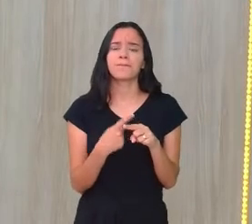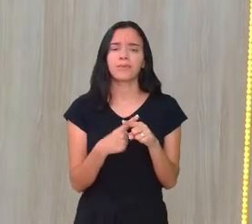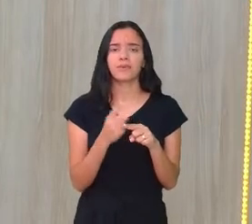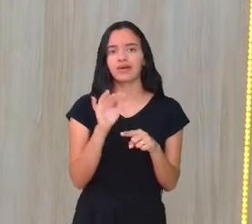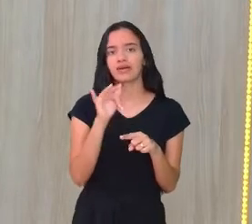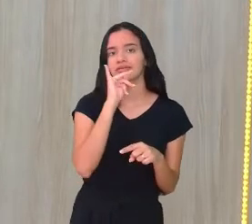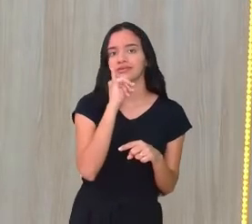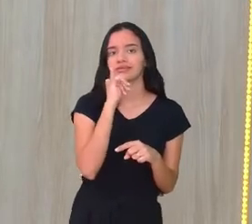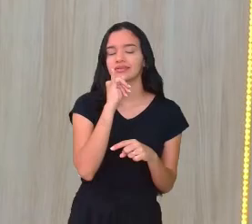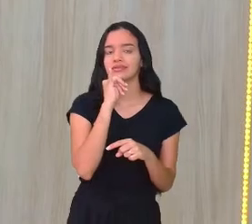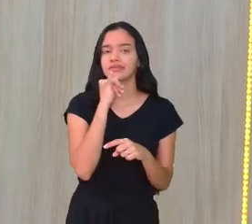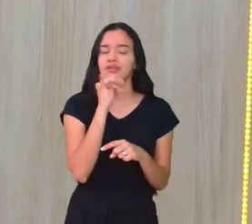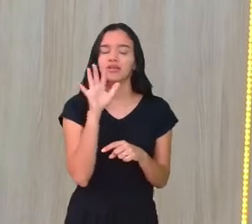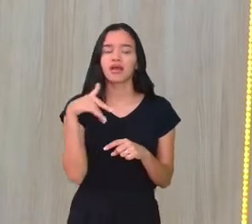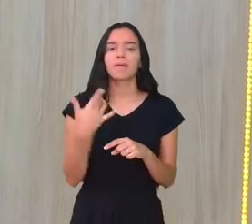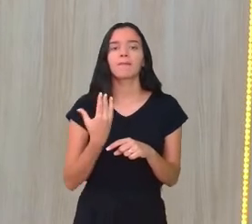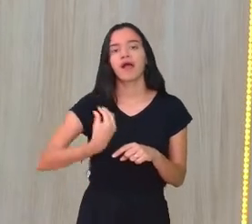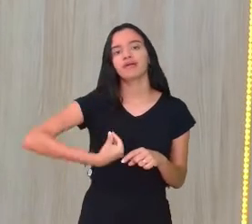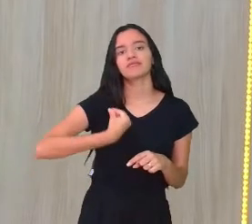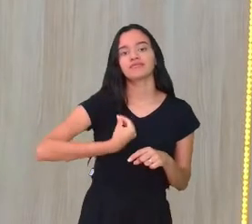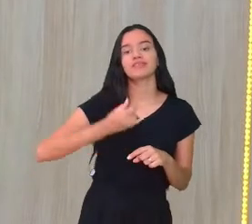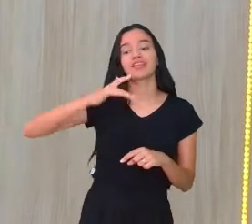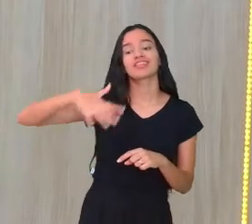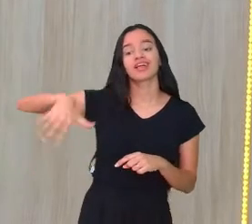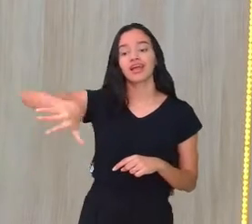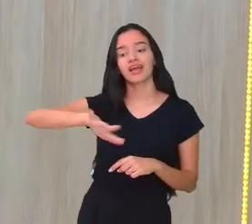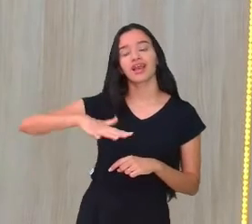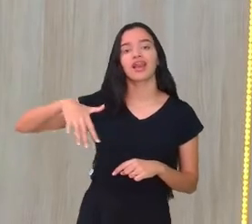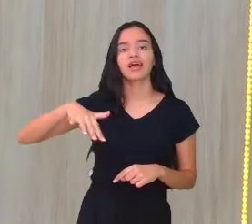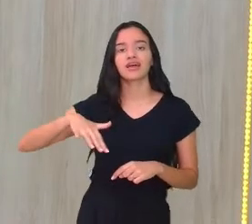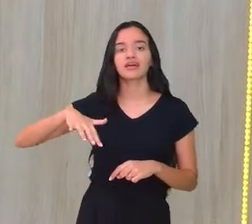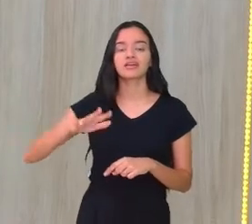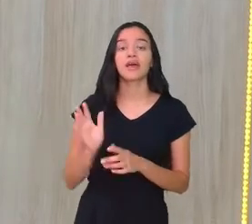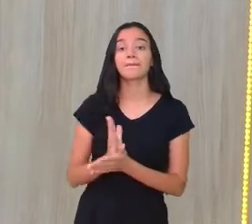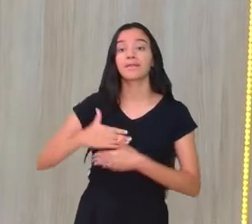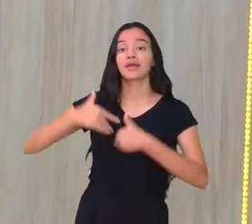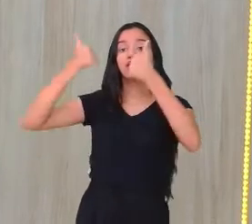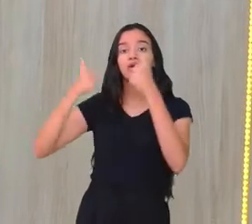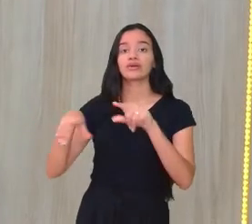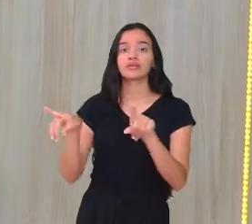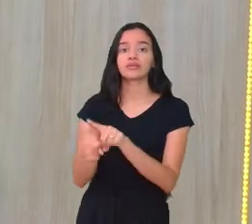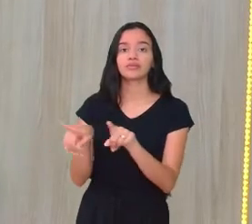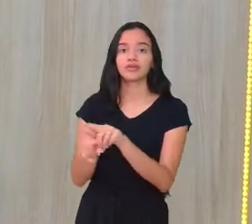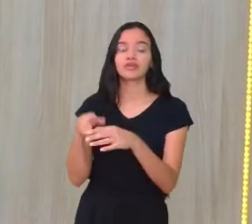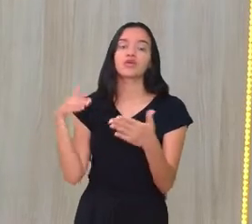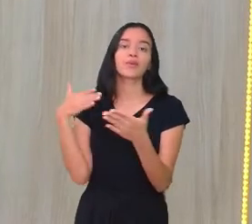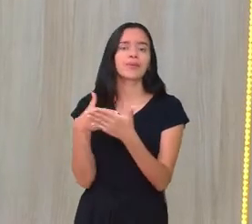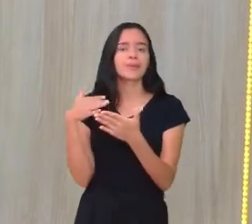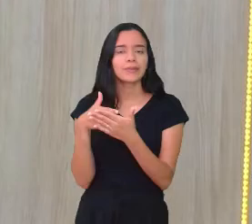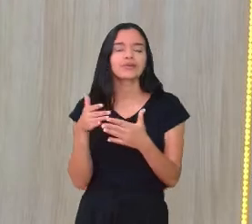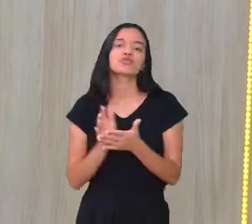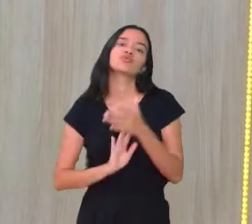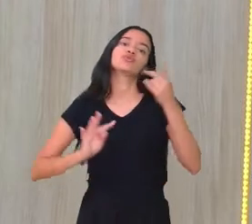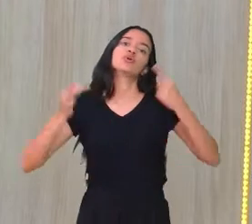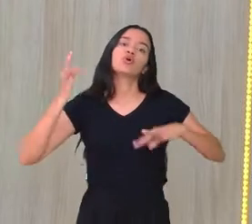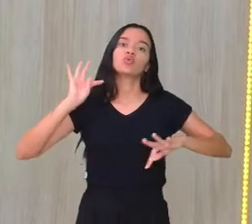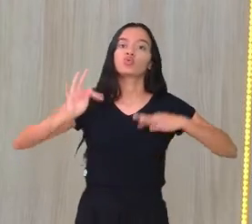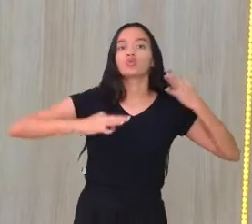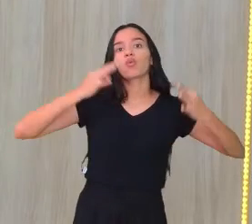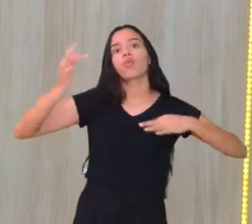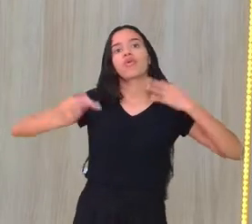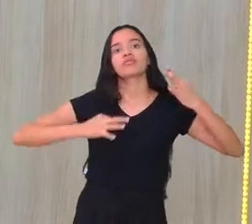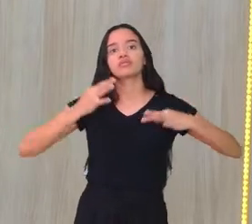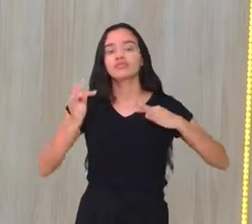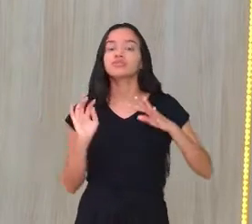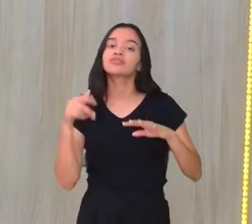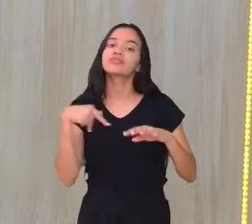que a dinâmica da vida naquele lugar seja melhor e impacta diretamente o turismo, por exemplo, né? Então, se a